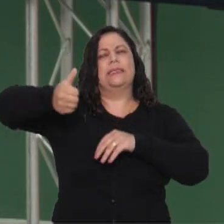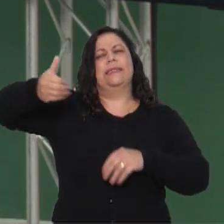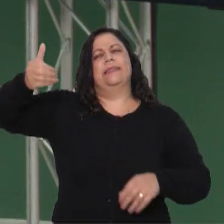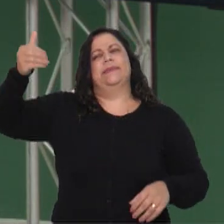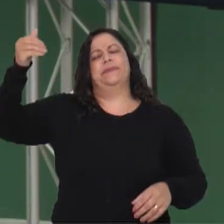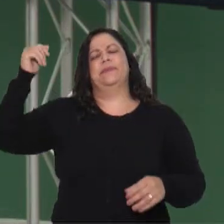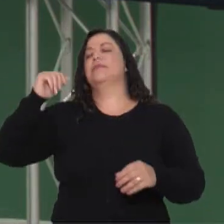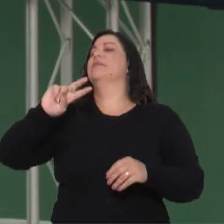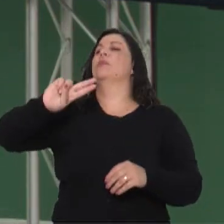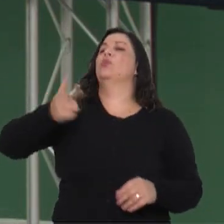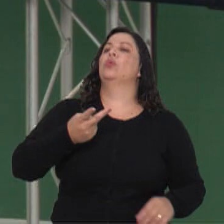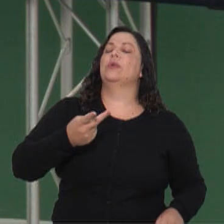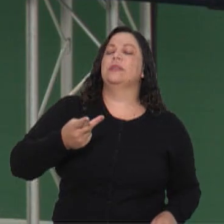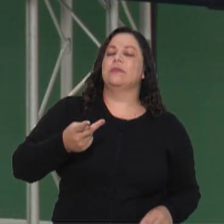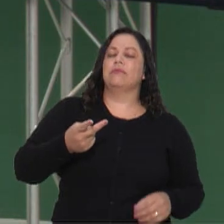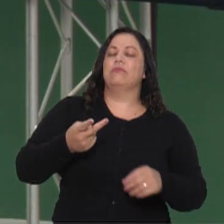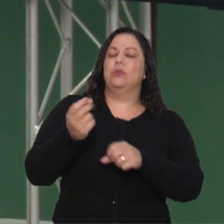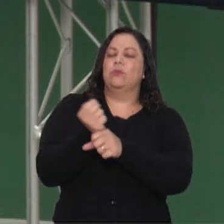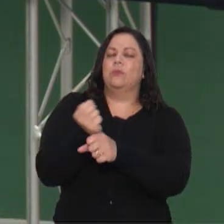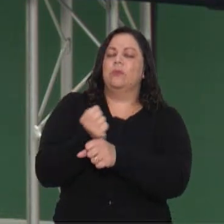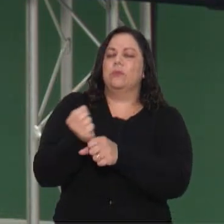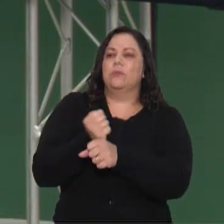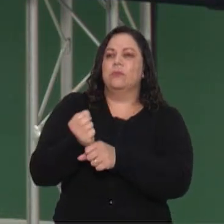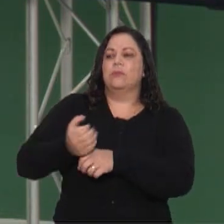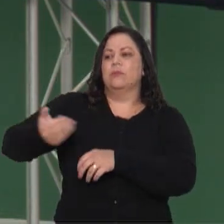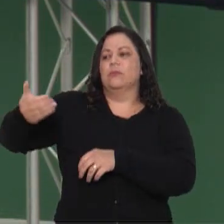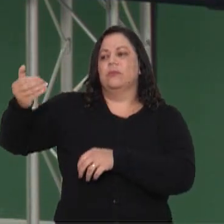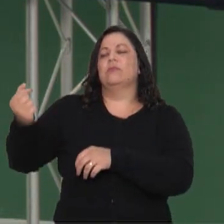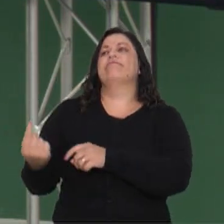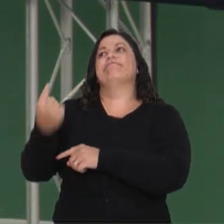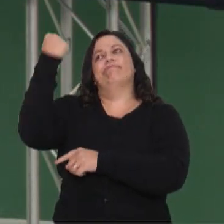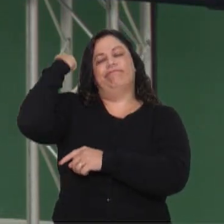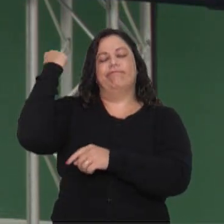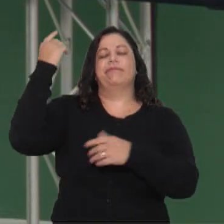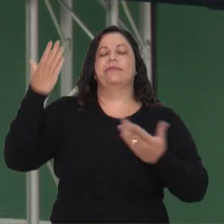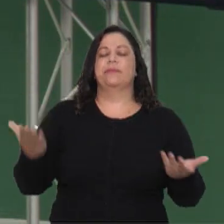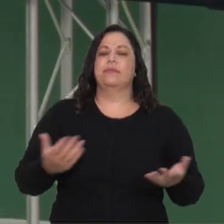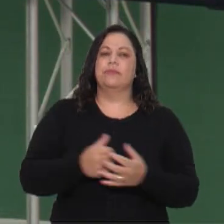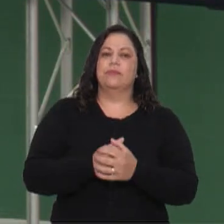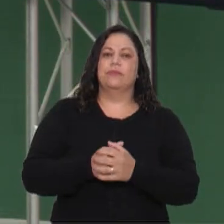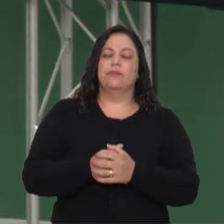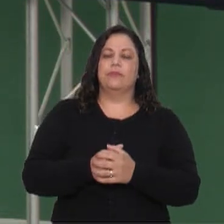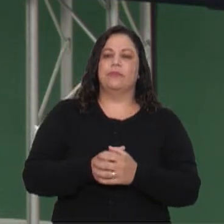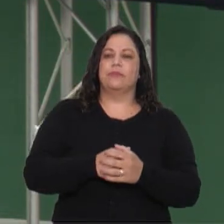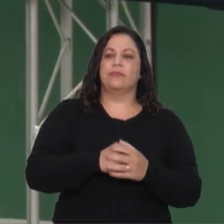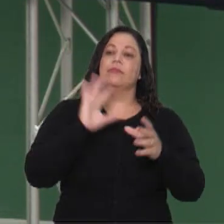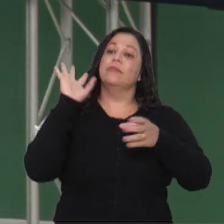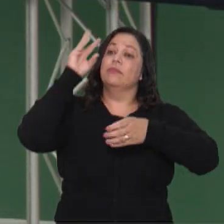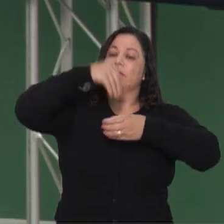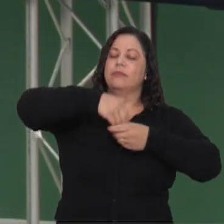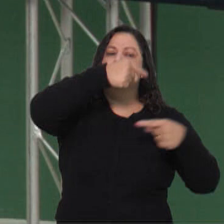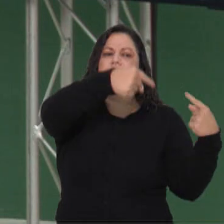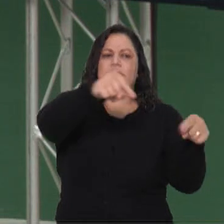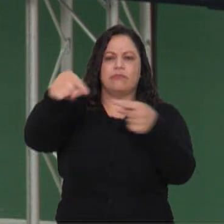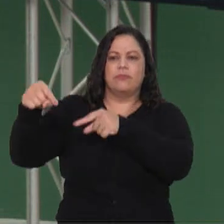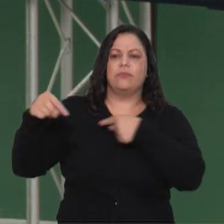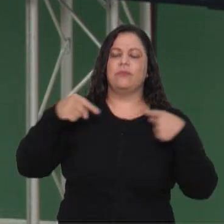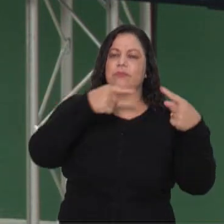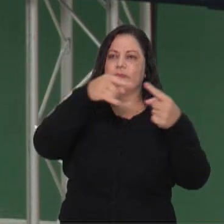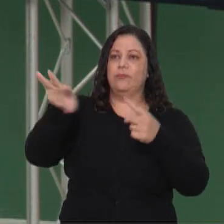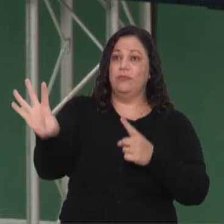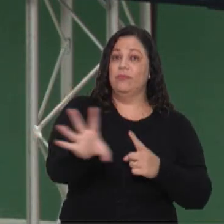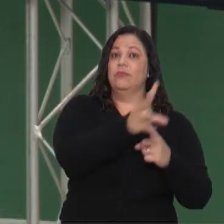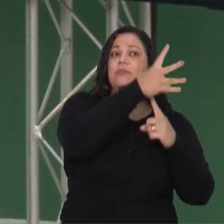de 2000 anos atrás, certo? E dentro de toda essa discussão, a questão da arte entrará